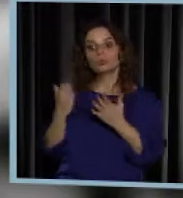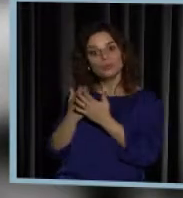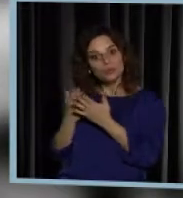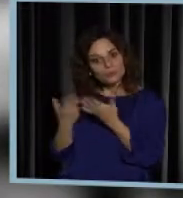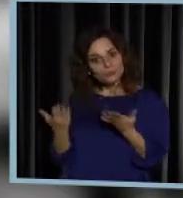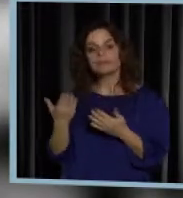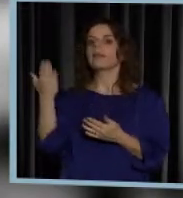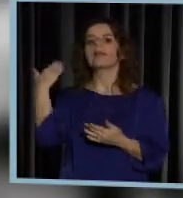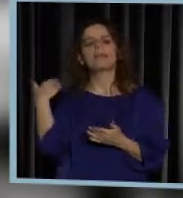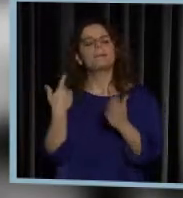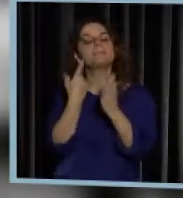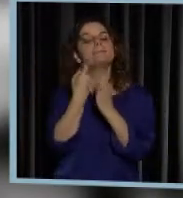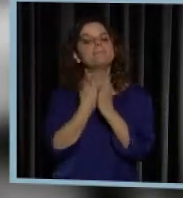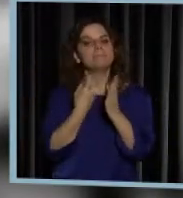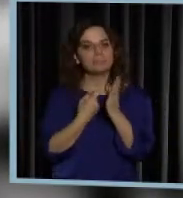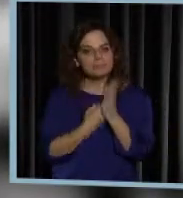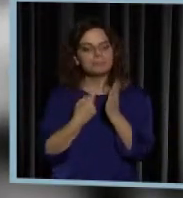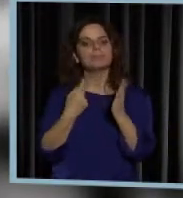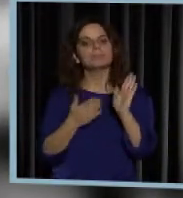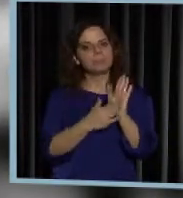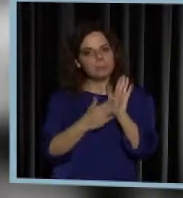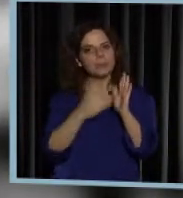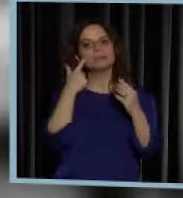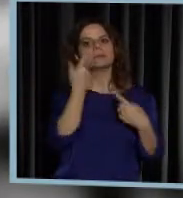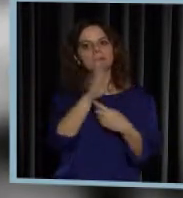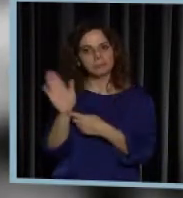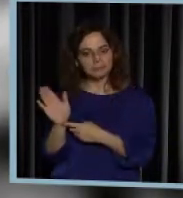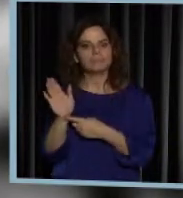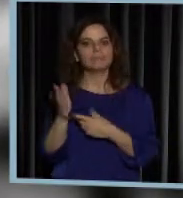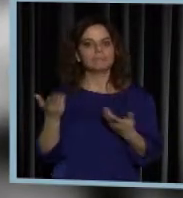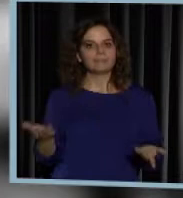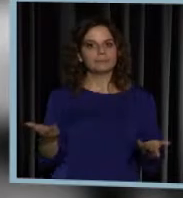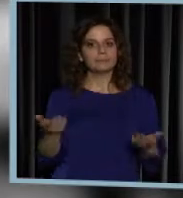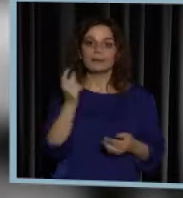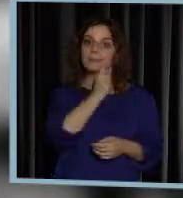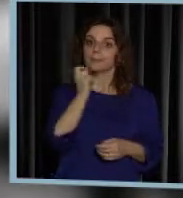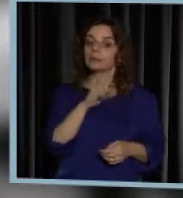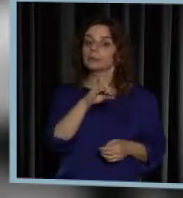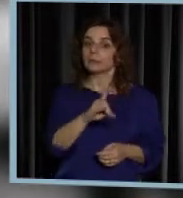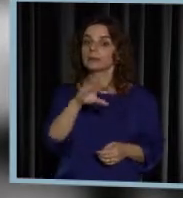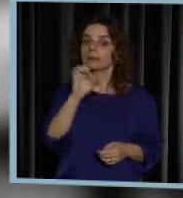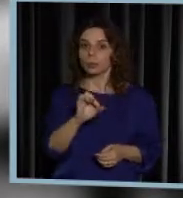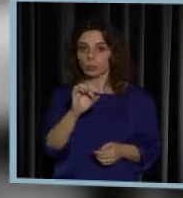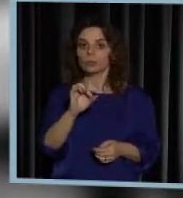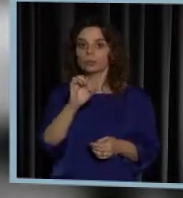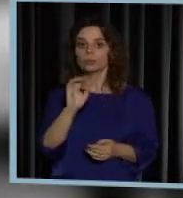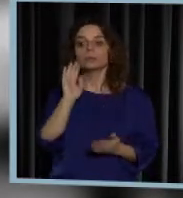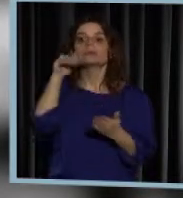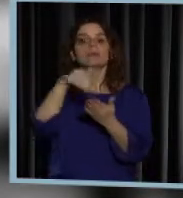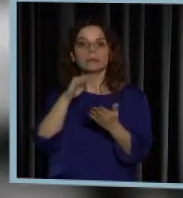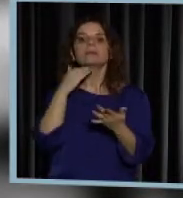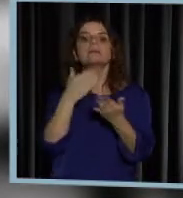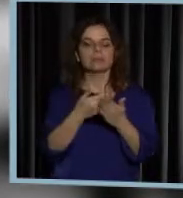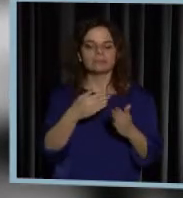Recentemente, um inquérito revela que as consequências de maio de 68 são